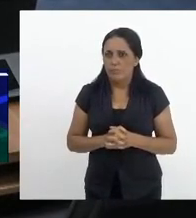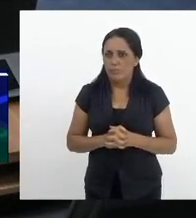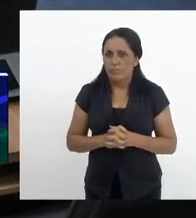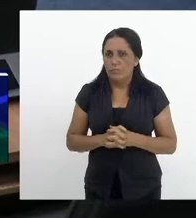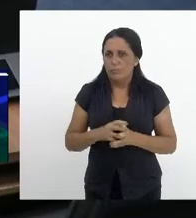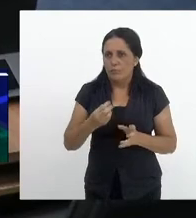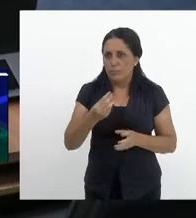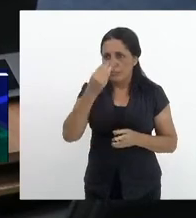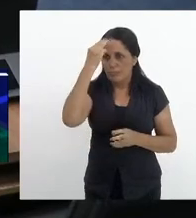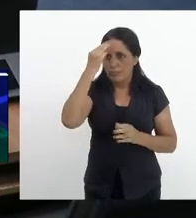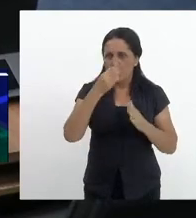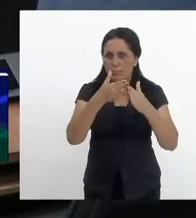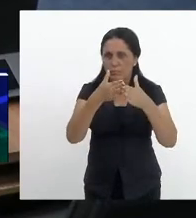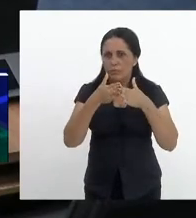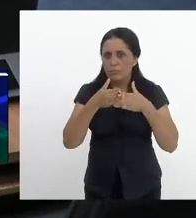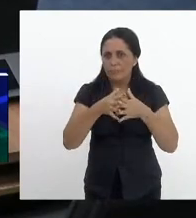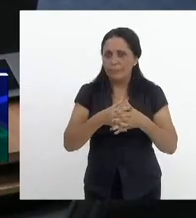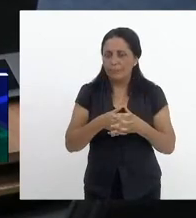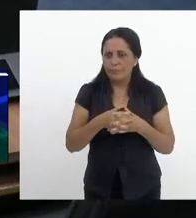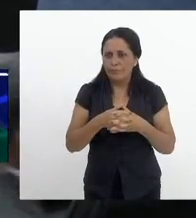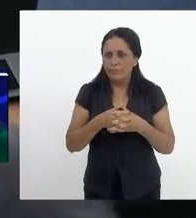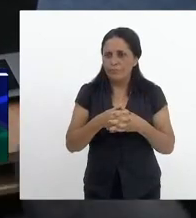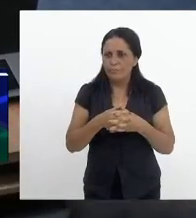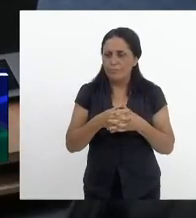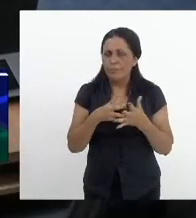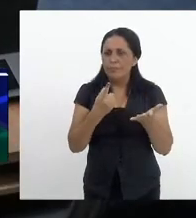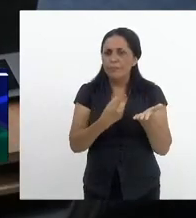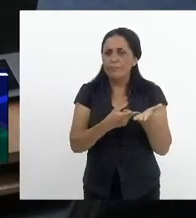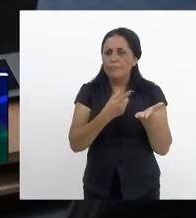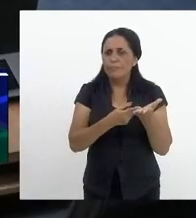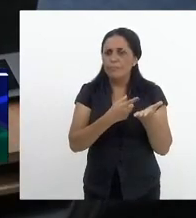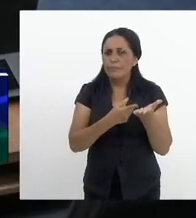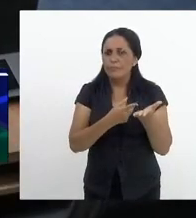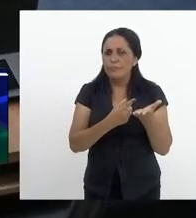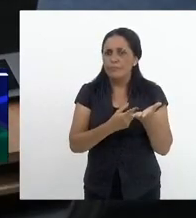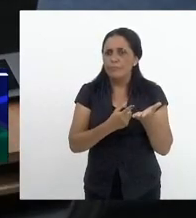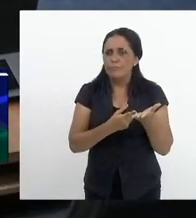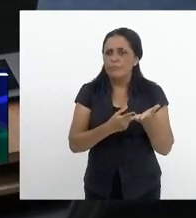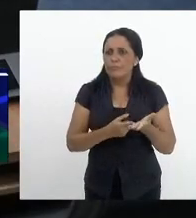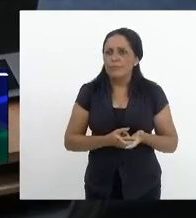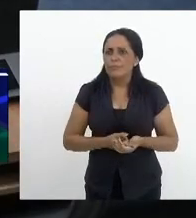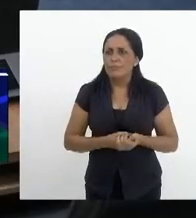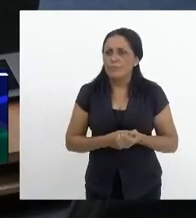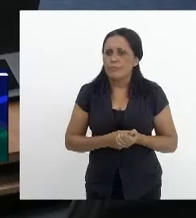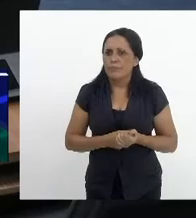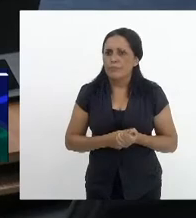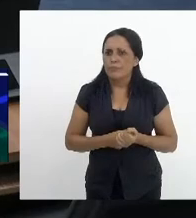Márcio, por favor, deputado. Combina. Deixa ele lá.